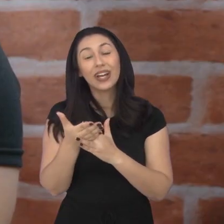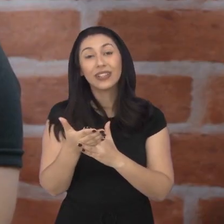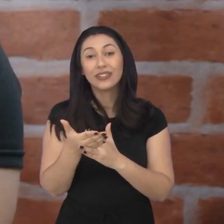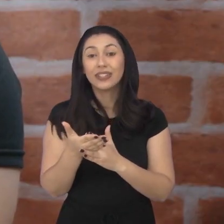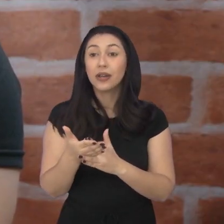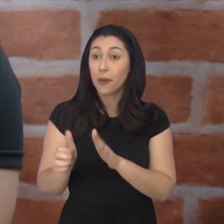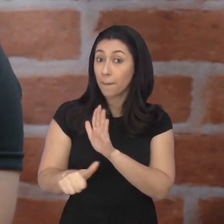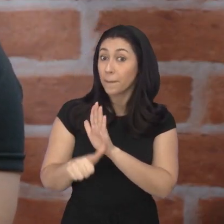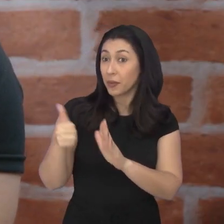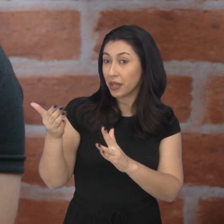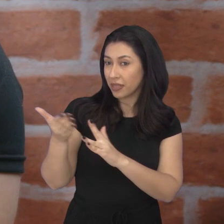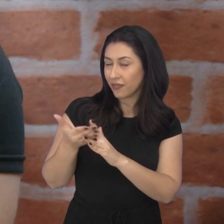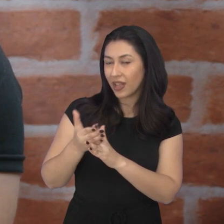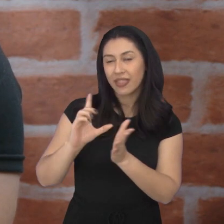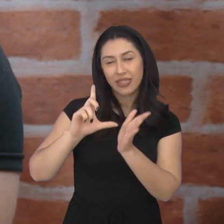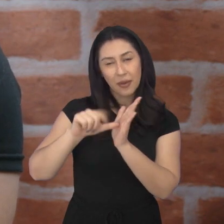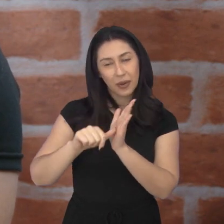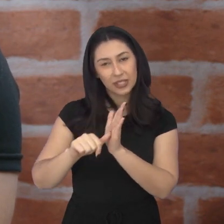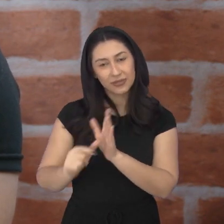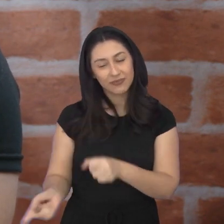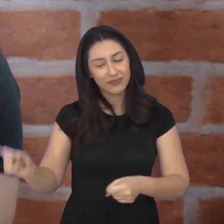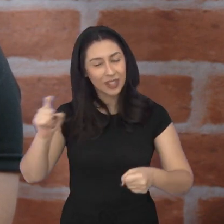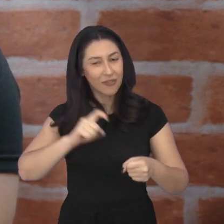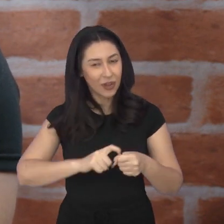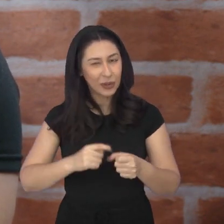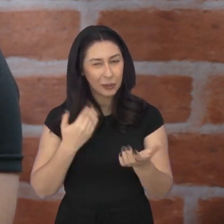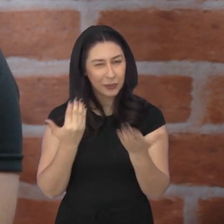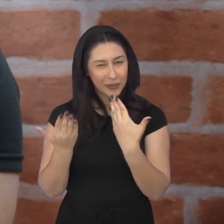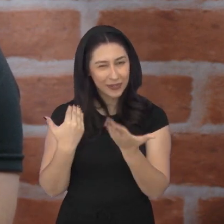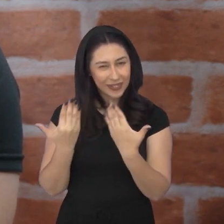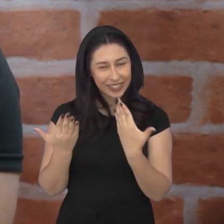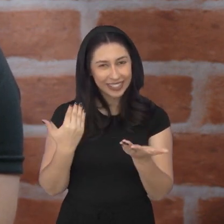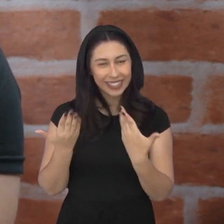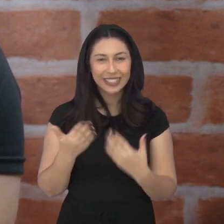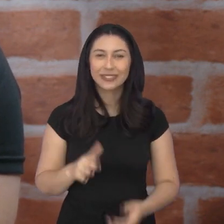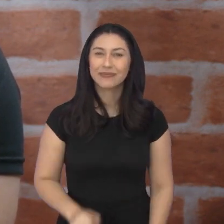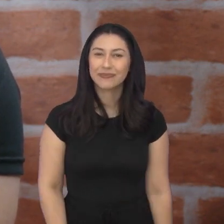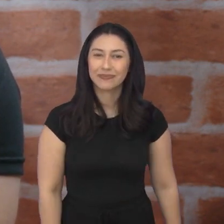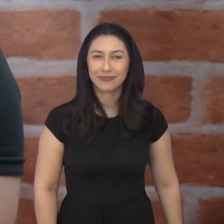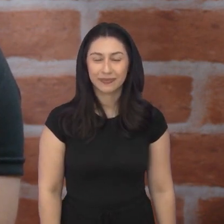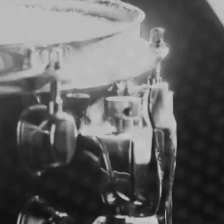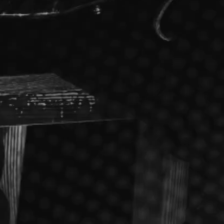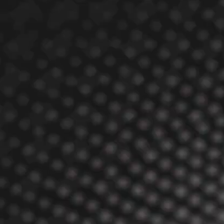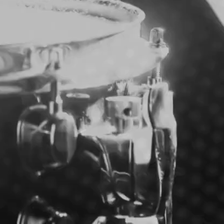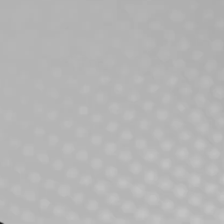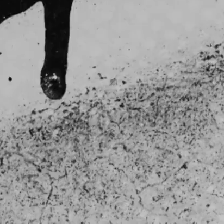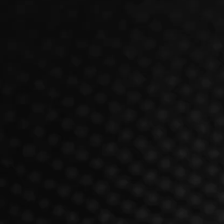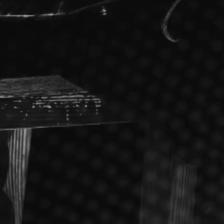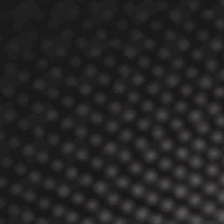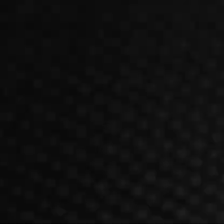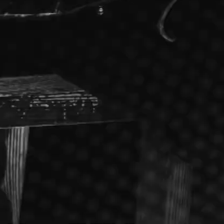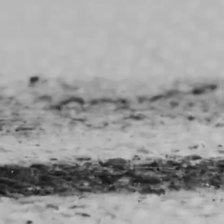Exatamente. A gente vai pro primeiro intervalo, mas daqui a pouquinho a gente volta para conversar um pouco mais com a Fabiola Molina. Até já.